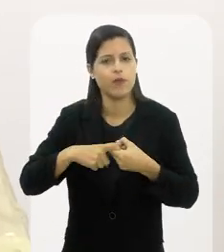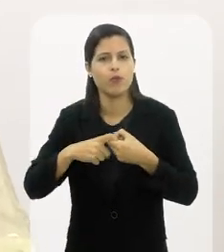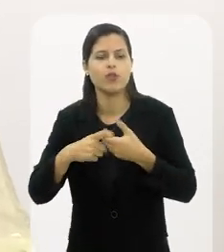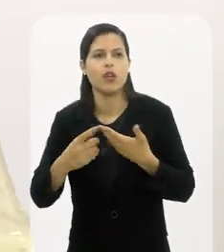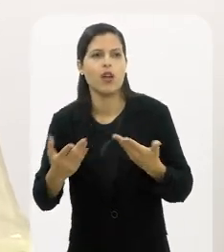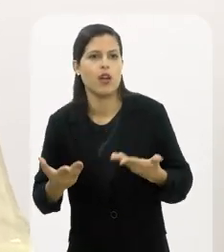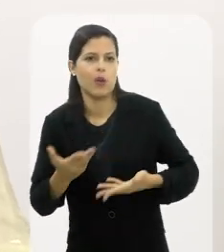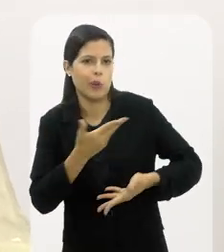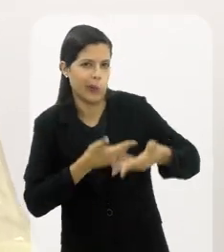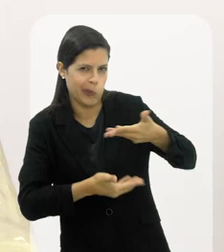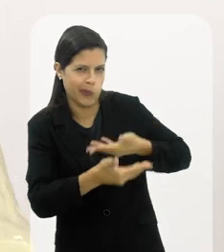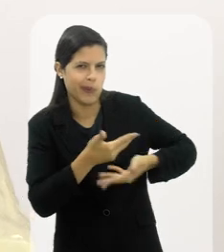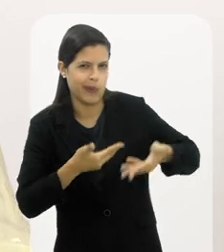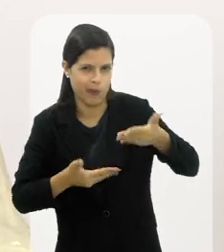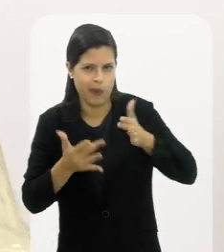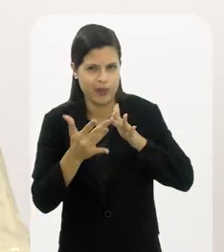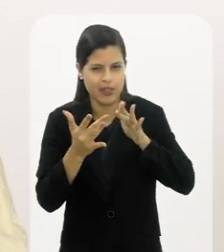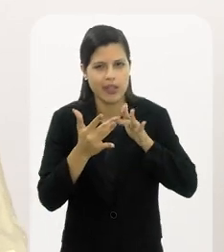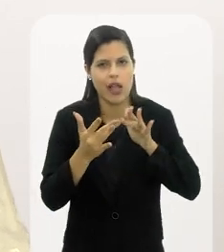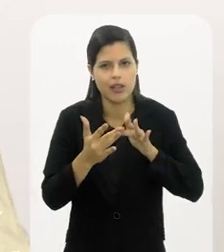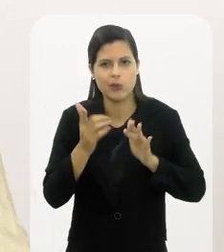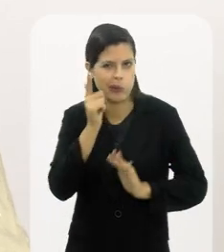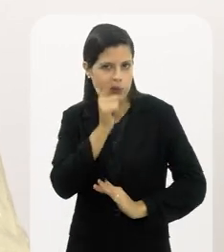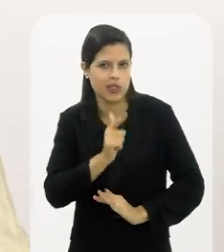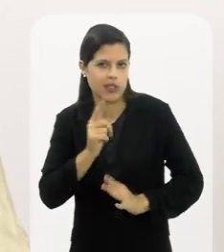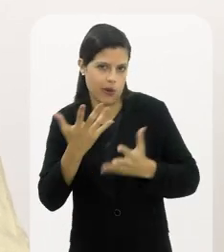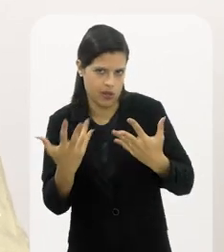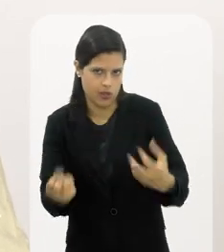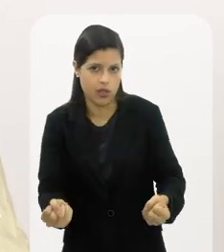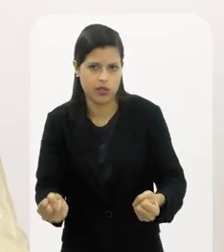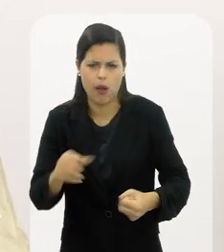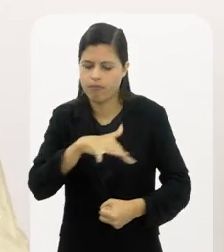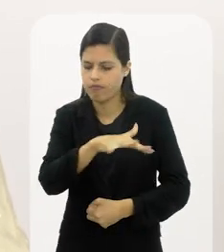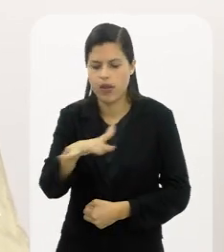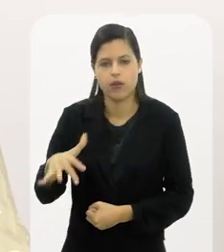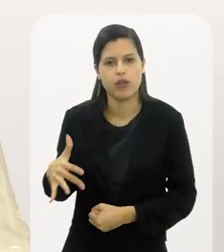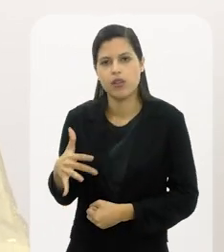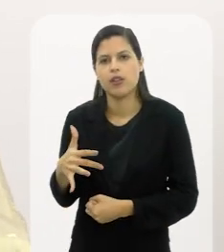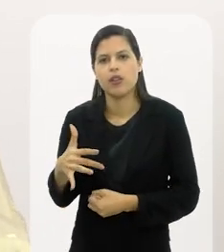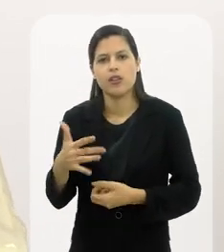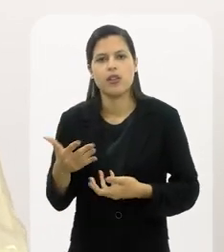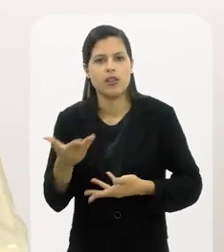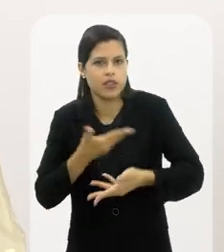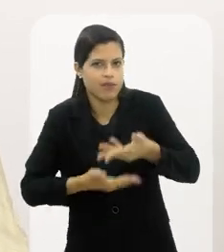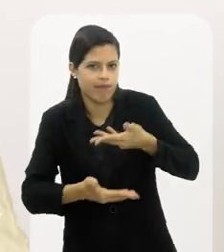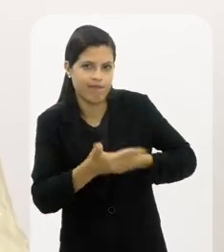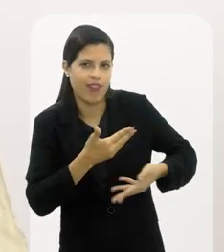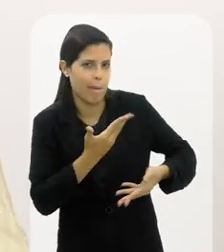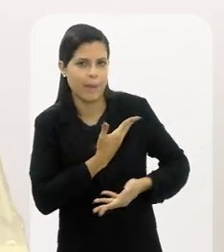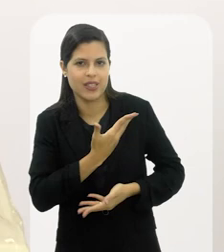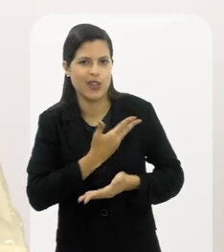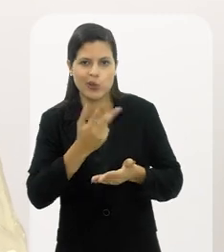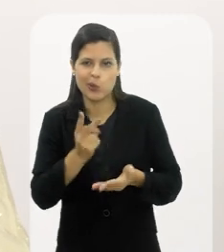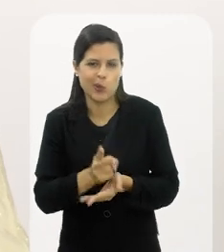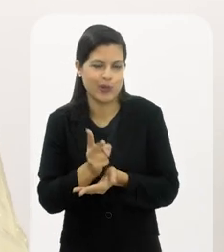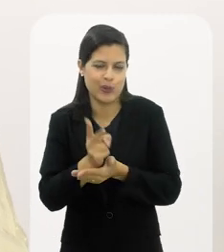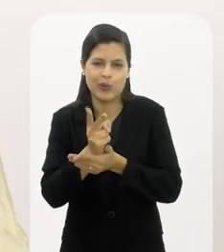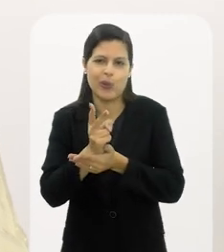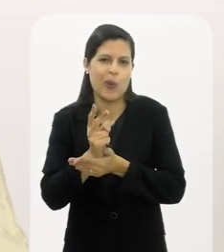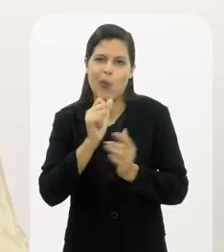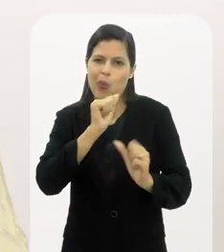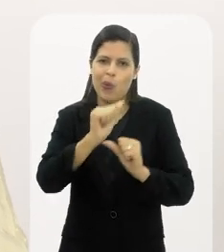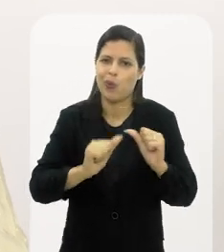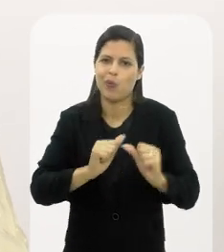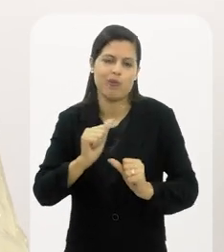e conseguiram assimilar, a maioria. Né? E a gente voltou a continuar a amizade.